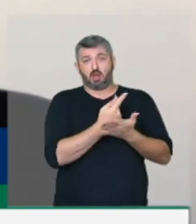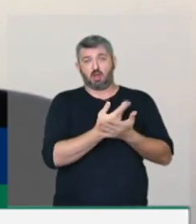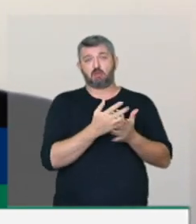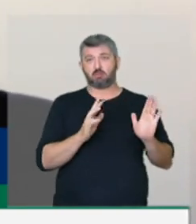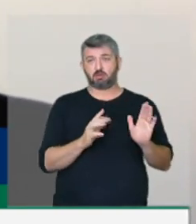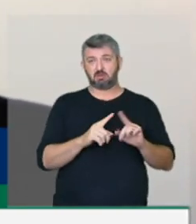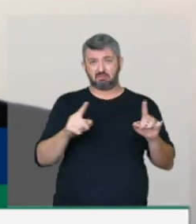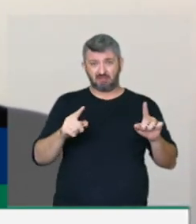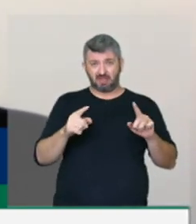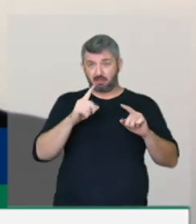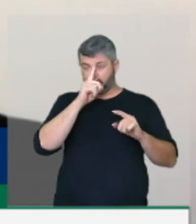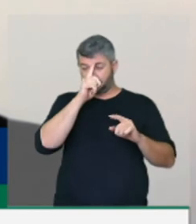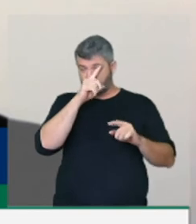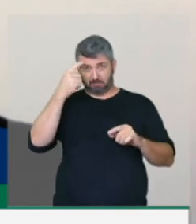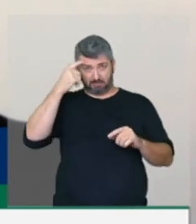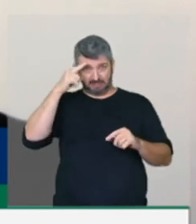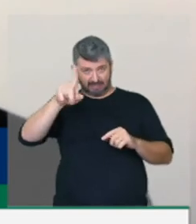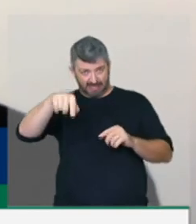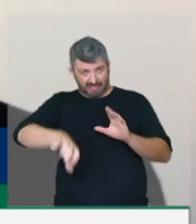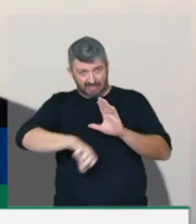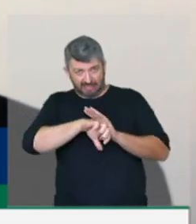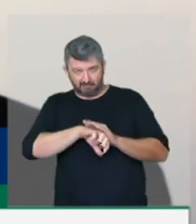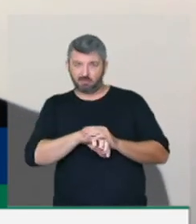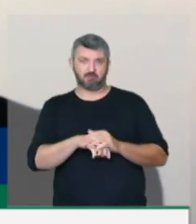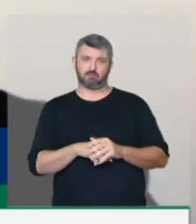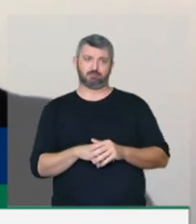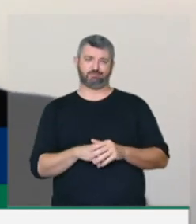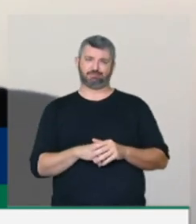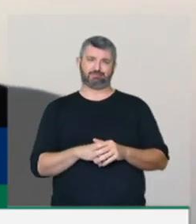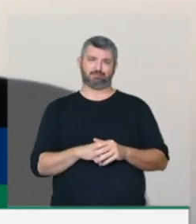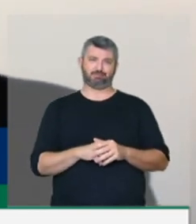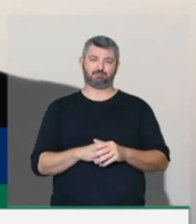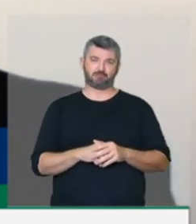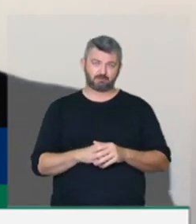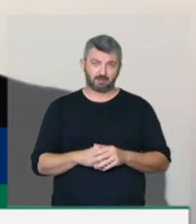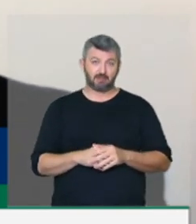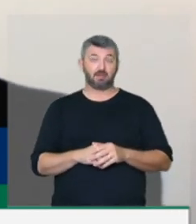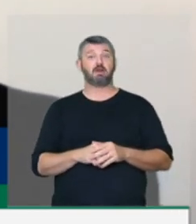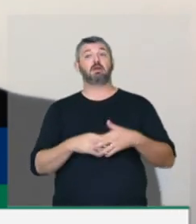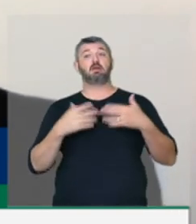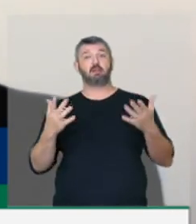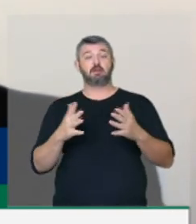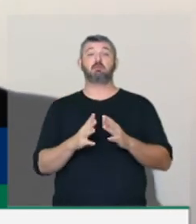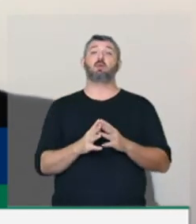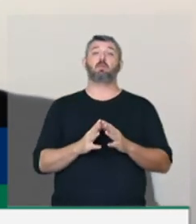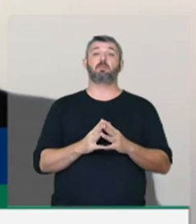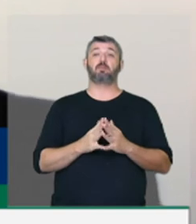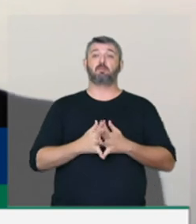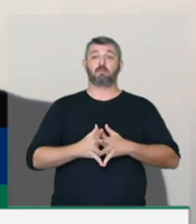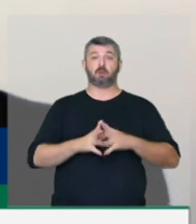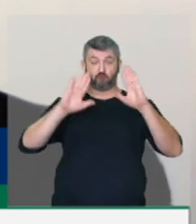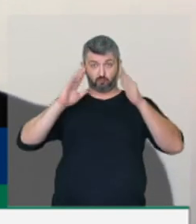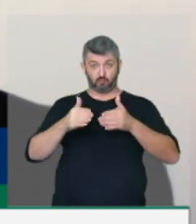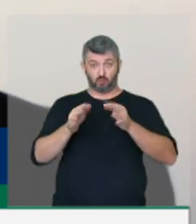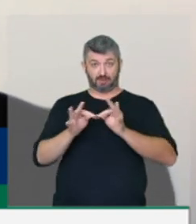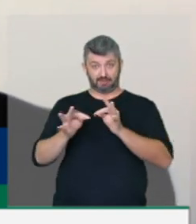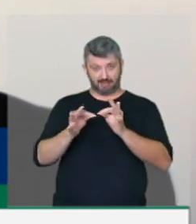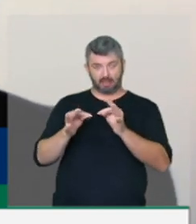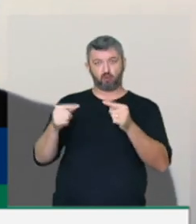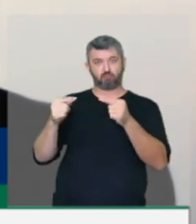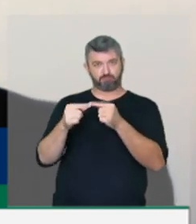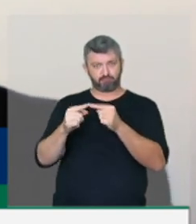essas palavras poderiam ser consideradas criminosas. Dando prosseguimento aos aspectos técnicos e jurídicos